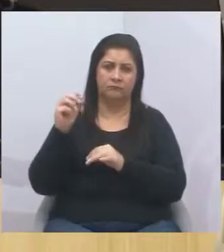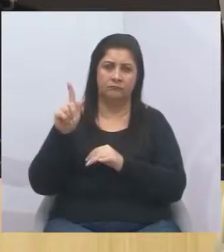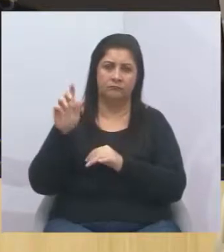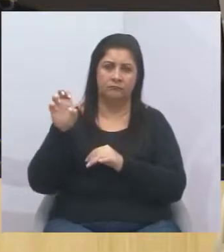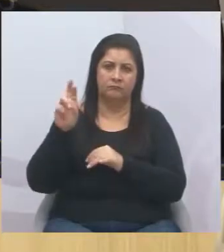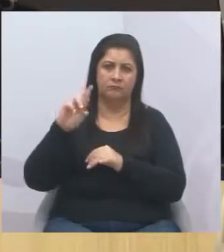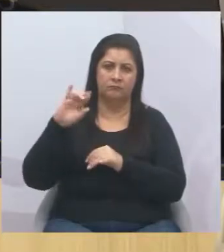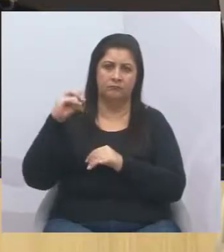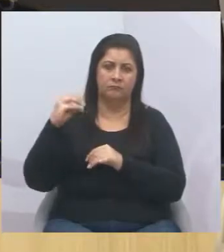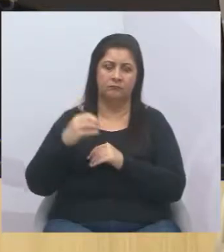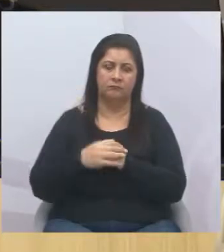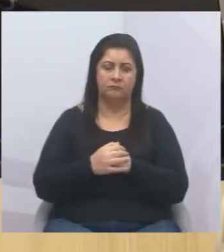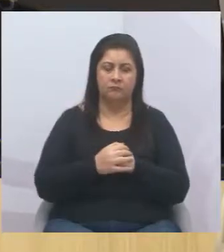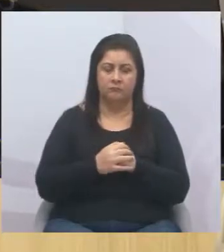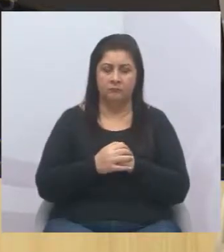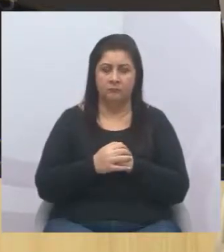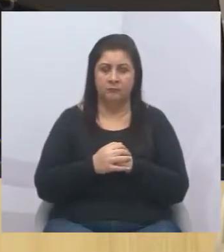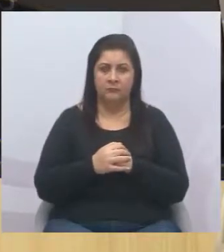Timóteo.